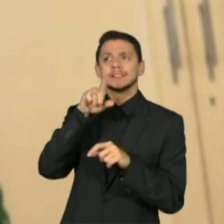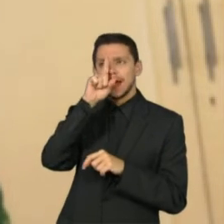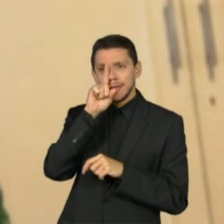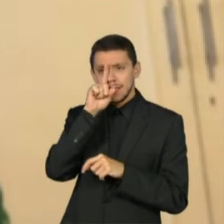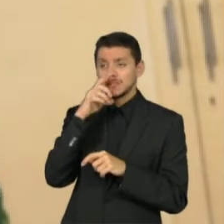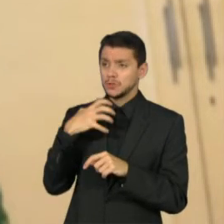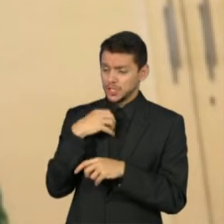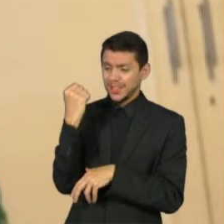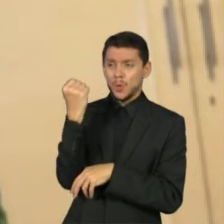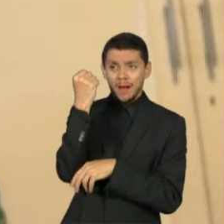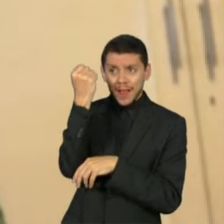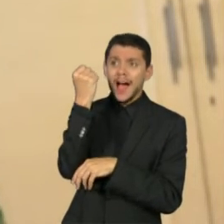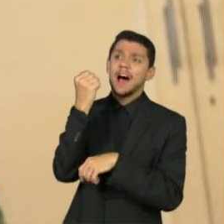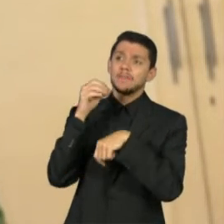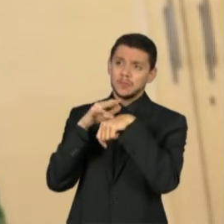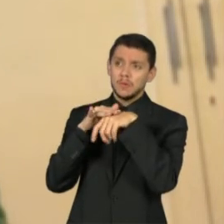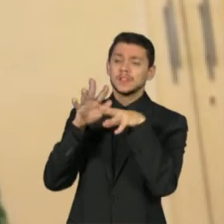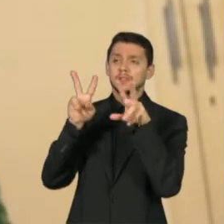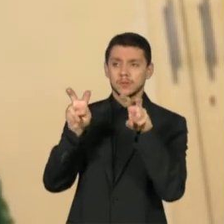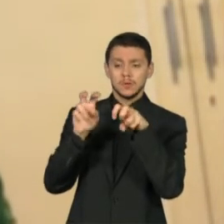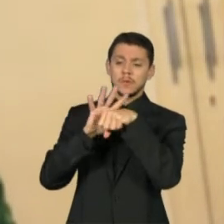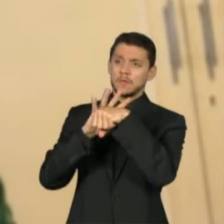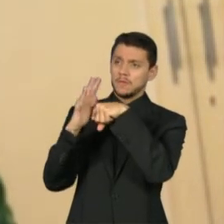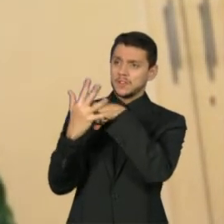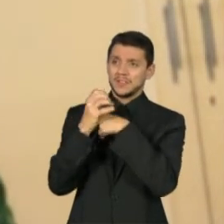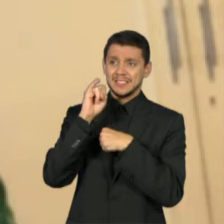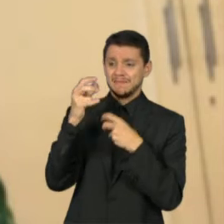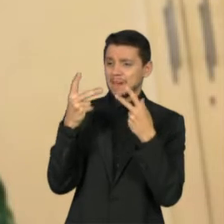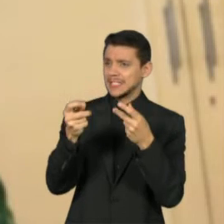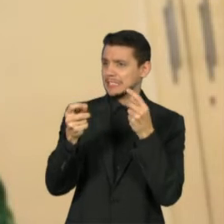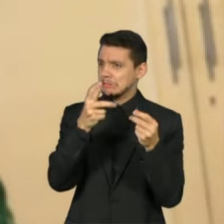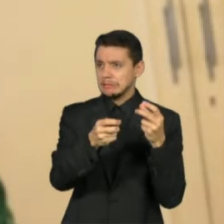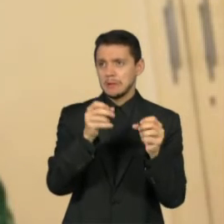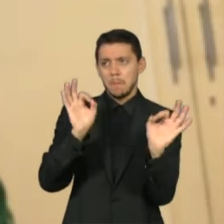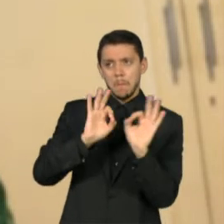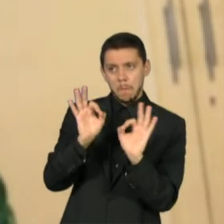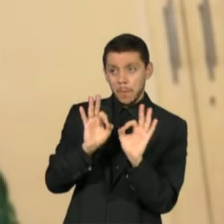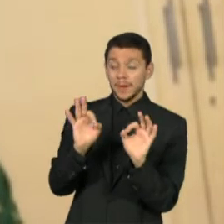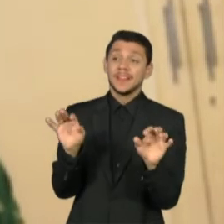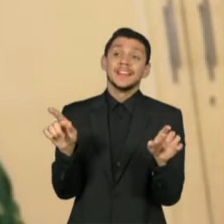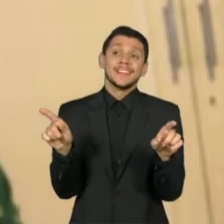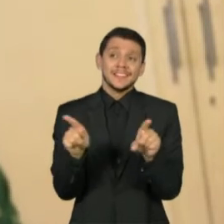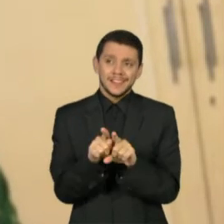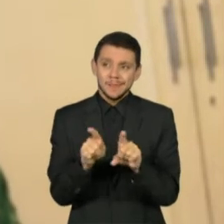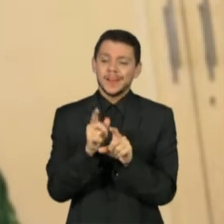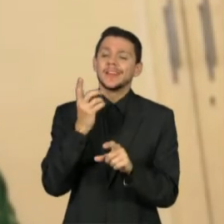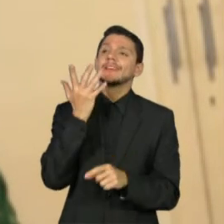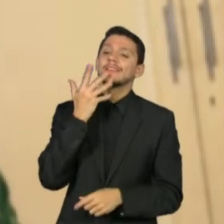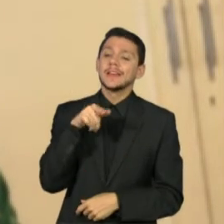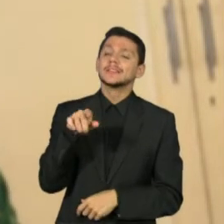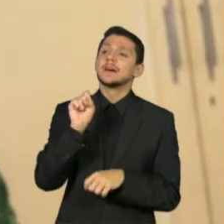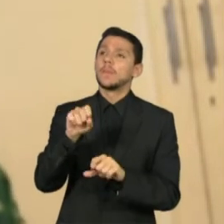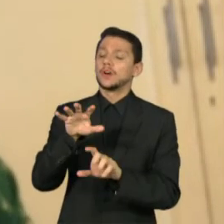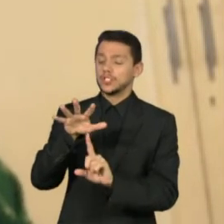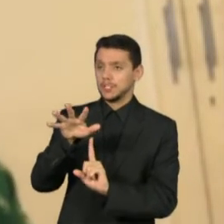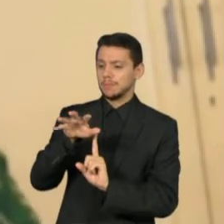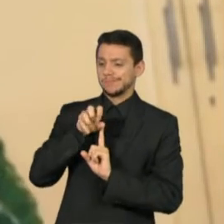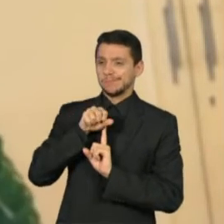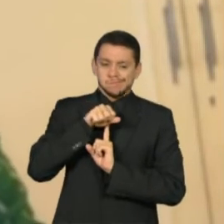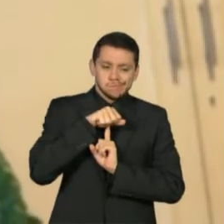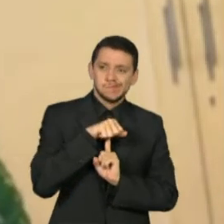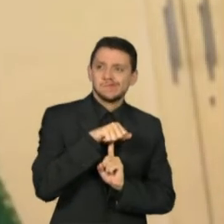da doença, da Covid-19, as crianças também podem ser a fonte de transmissão do